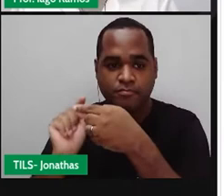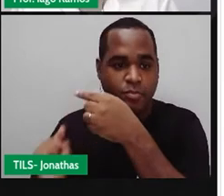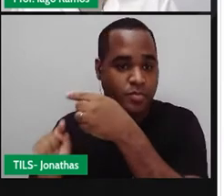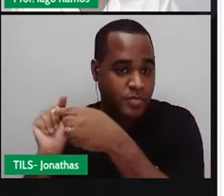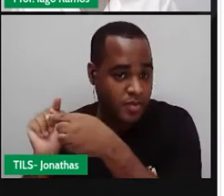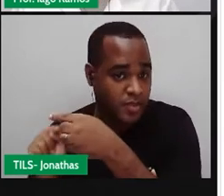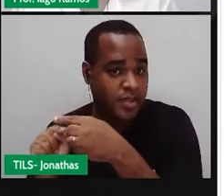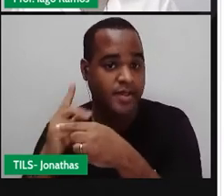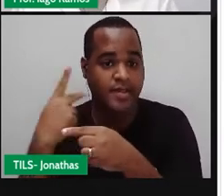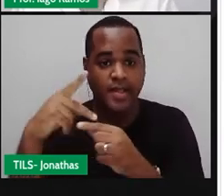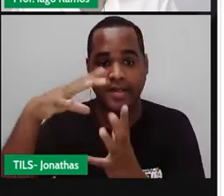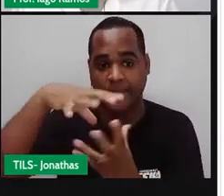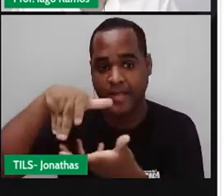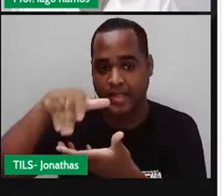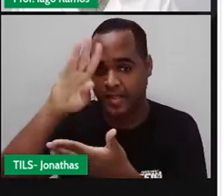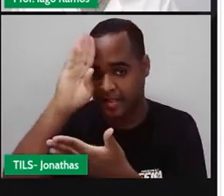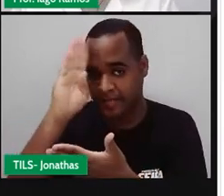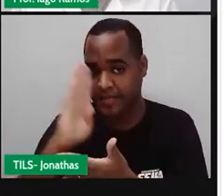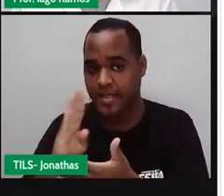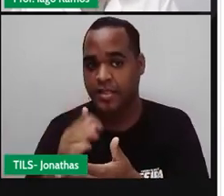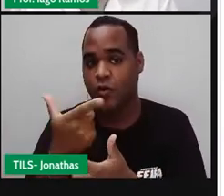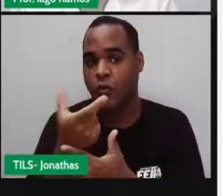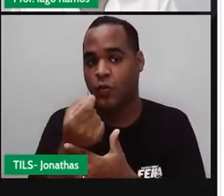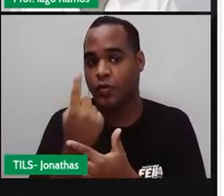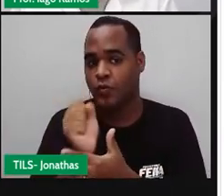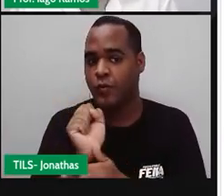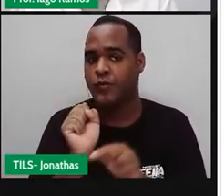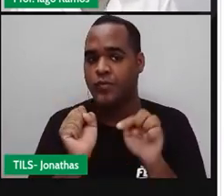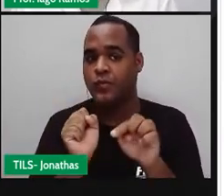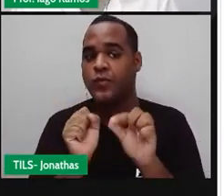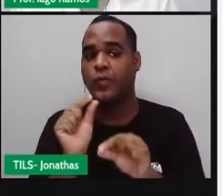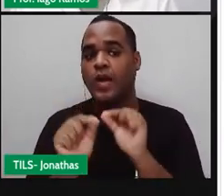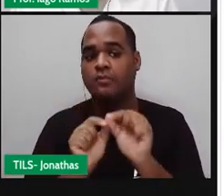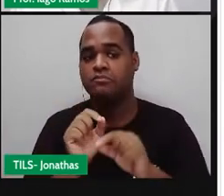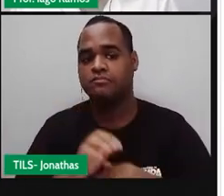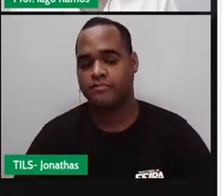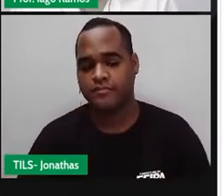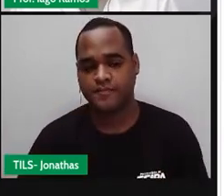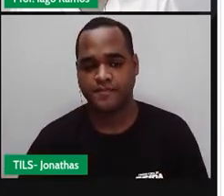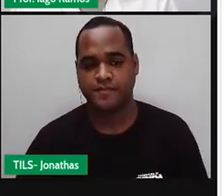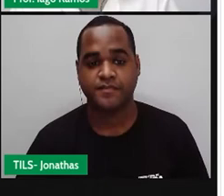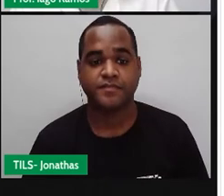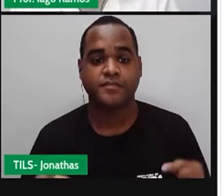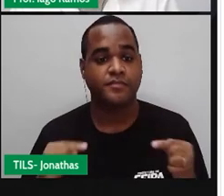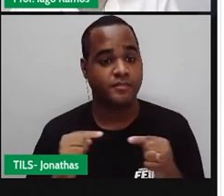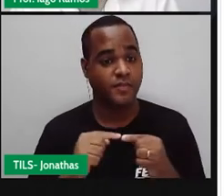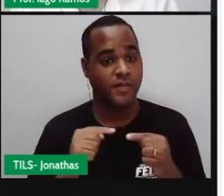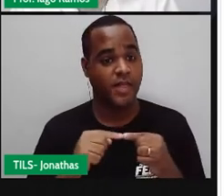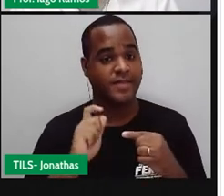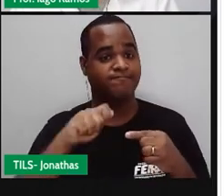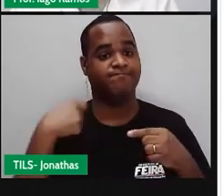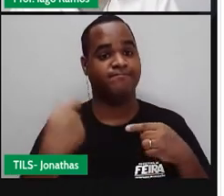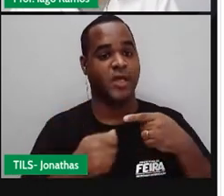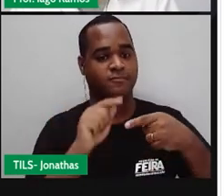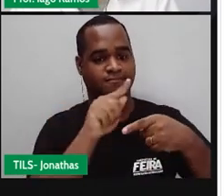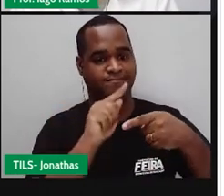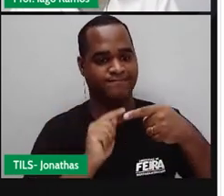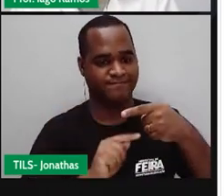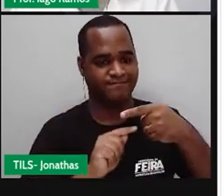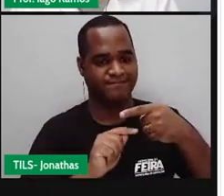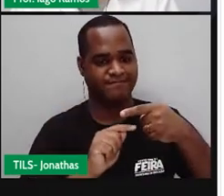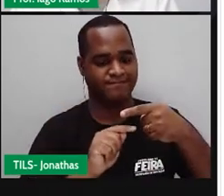desempenho da seleção na Copa do Mundo de 2018 ela é chamada de fração